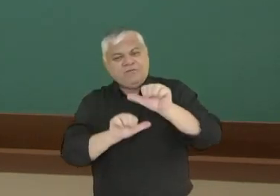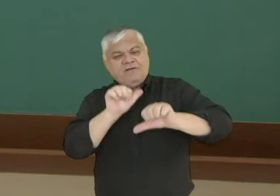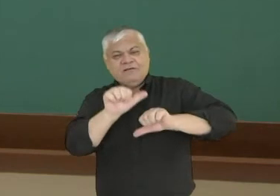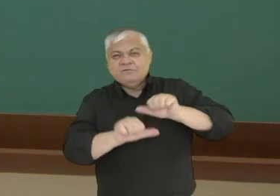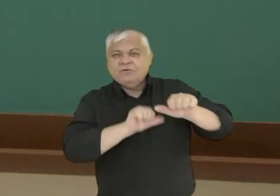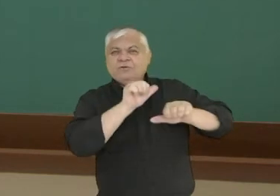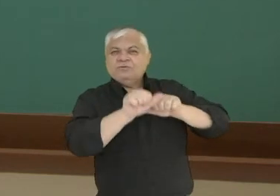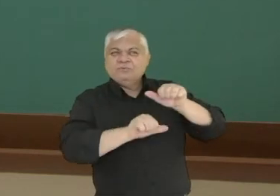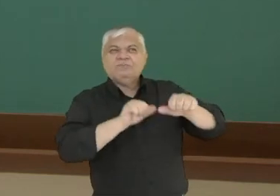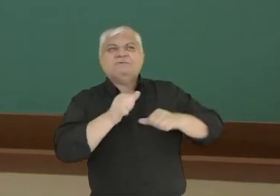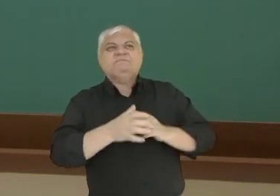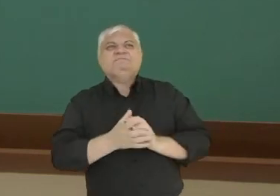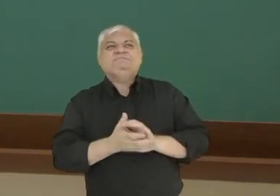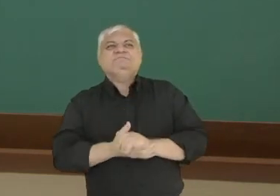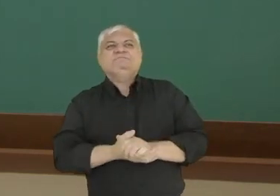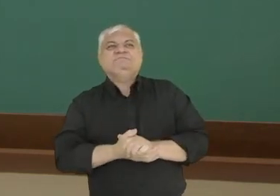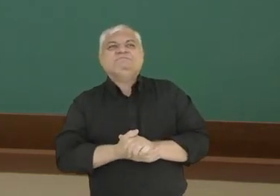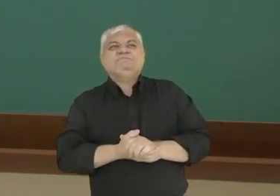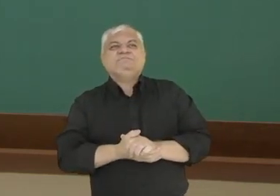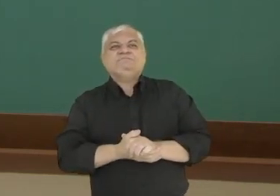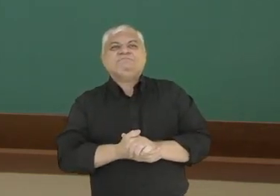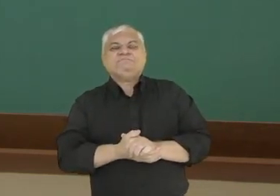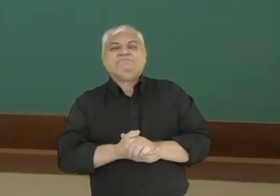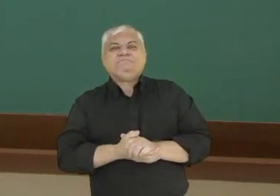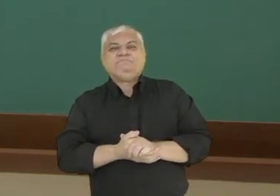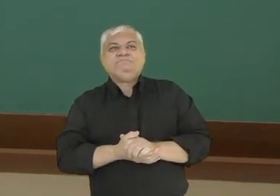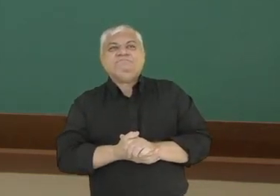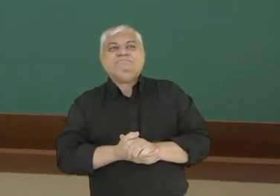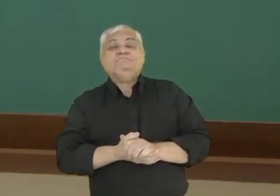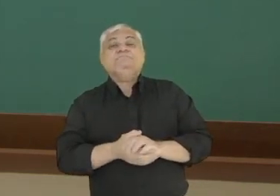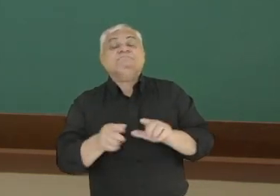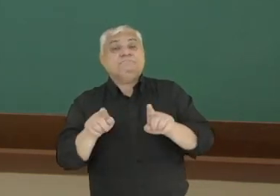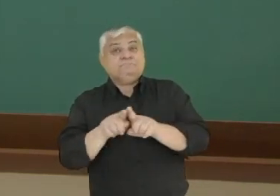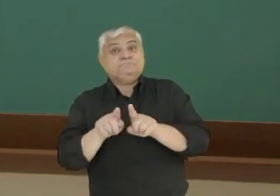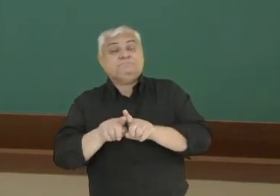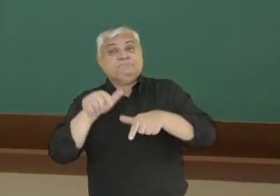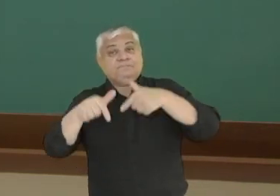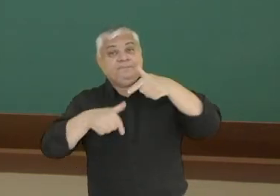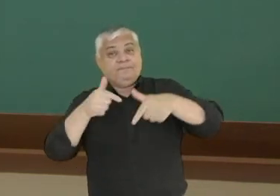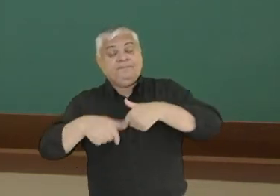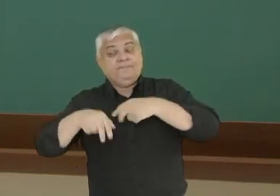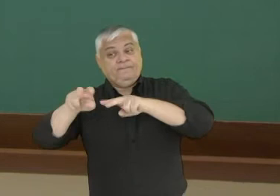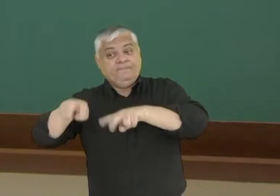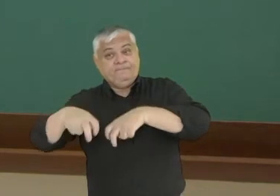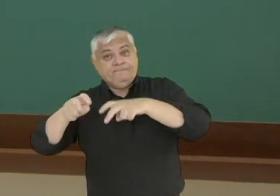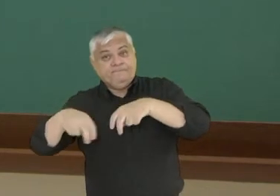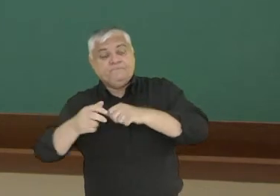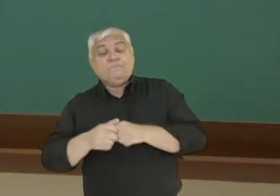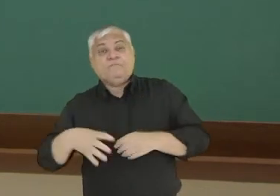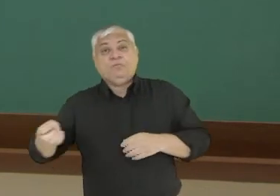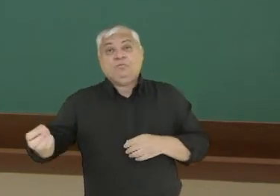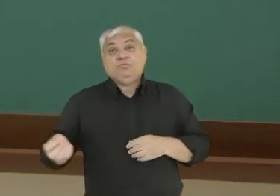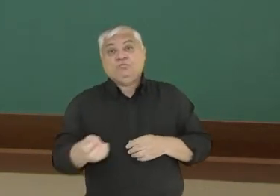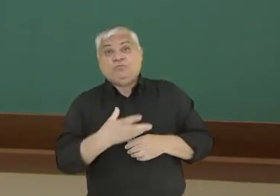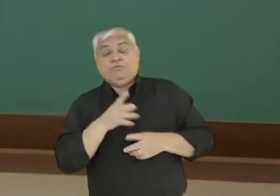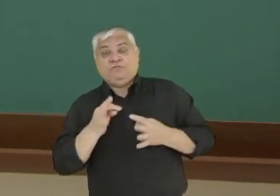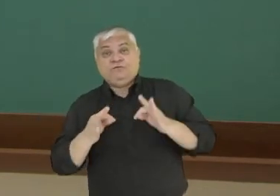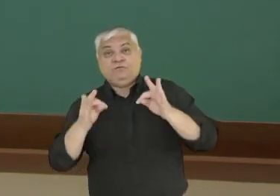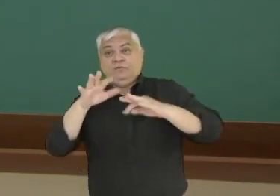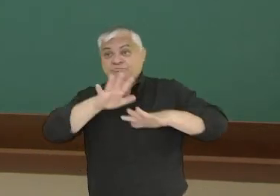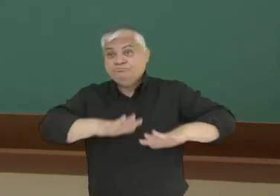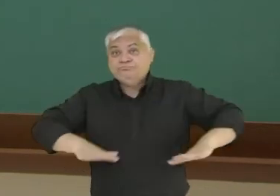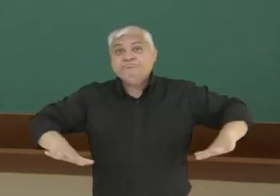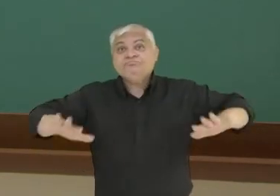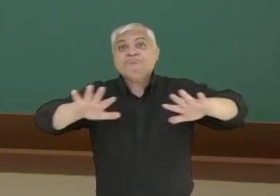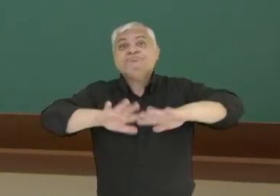culturas certo e a atividade agropecuária ainda continuando nessa ideia de modernização do campo